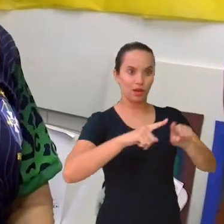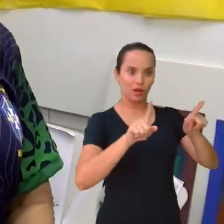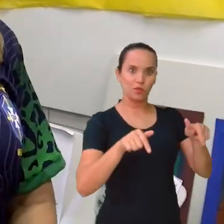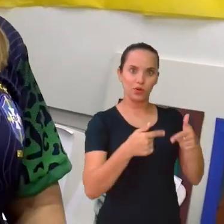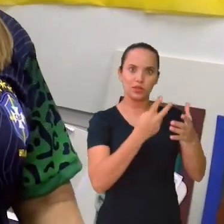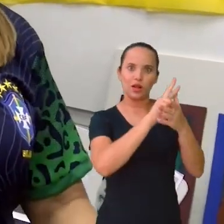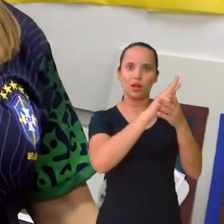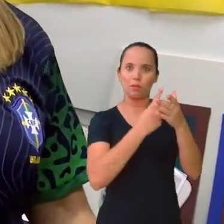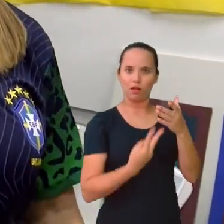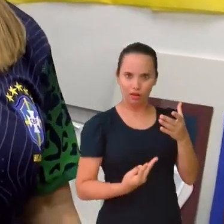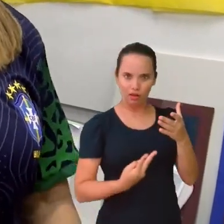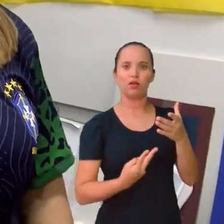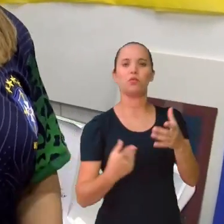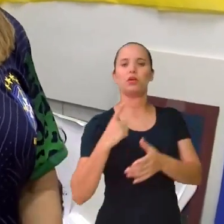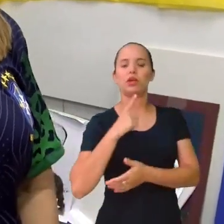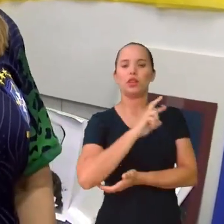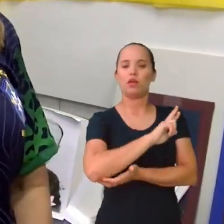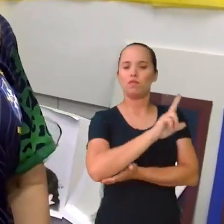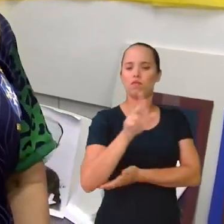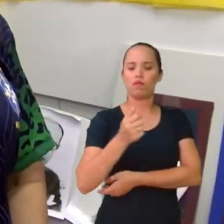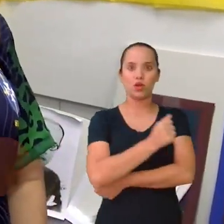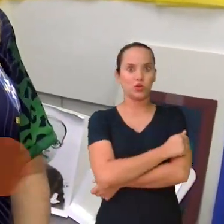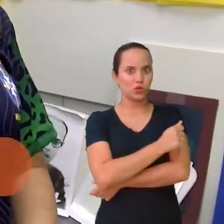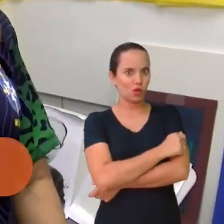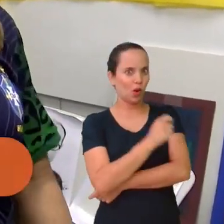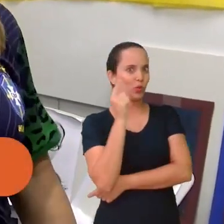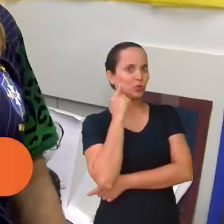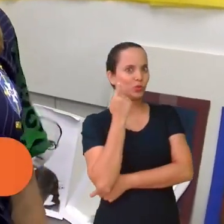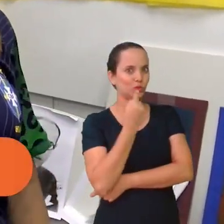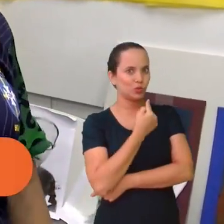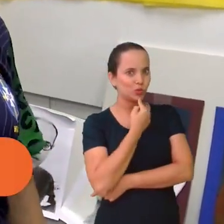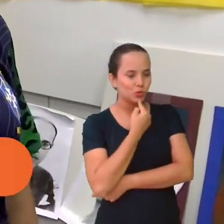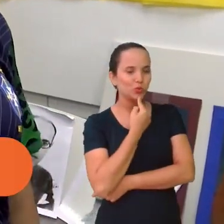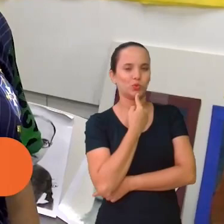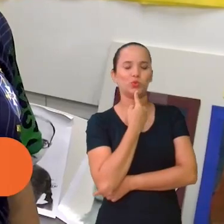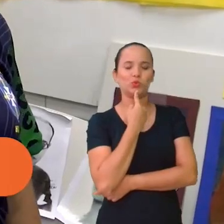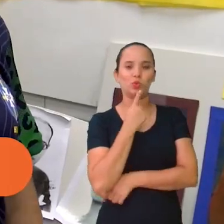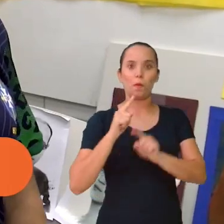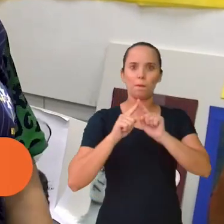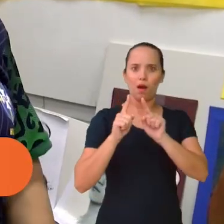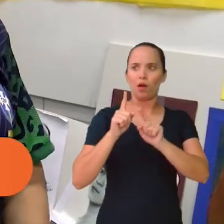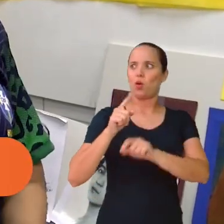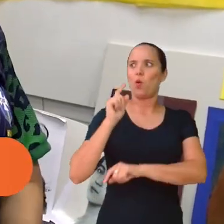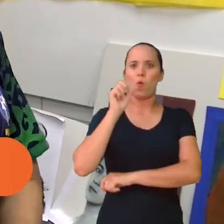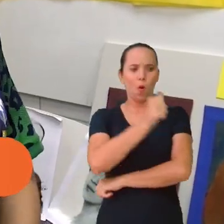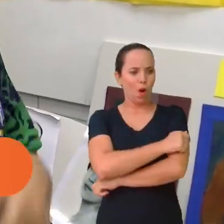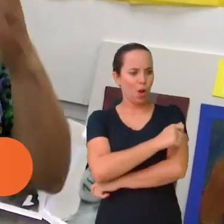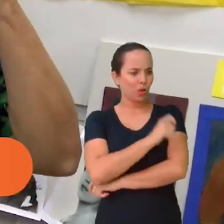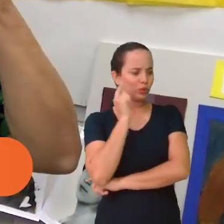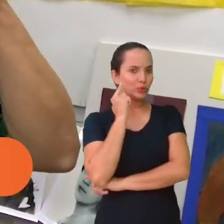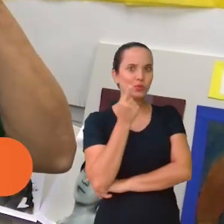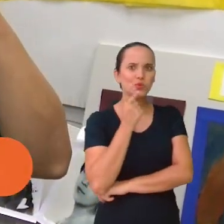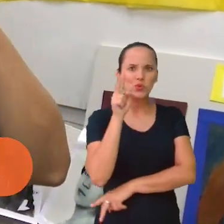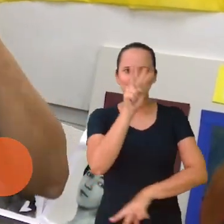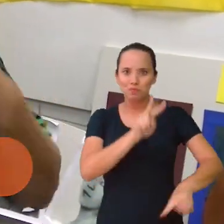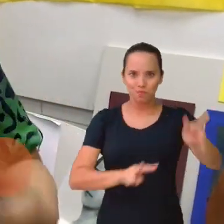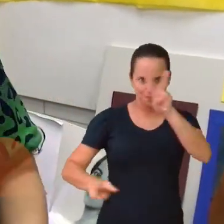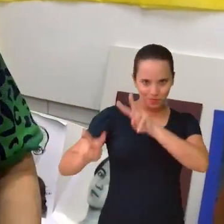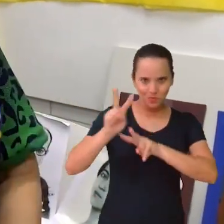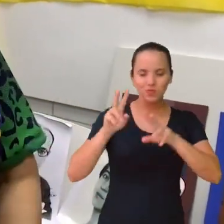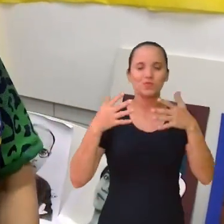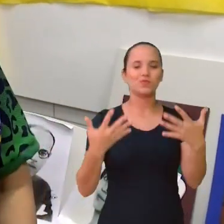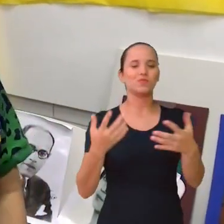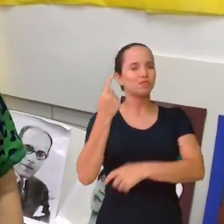bilíngue, né, formada por estudantes surdos, e o surdo é muito visual, né? Então, foi pensando nisso que a